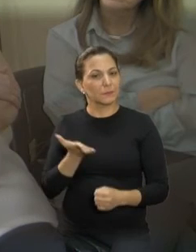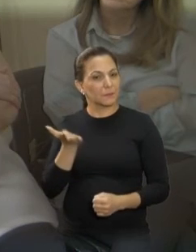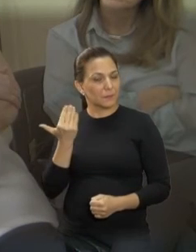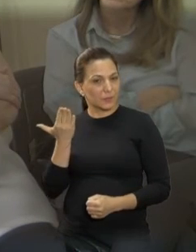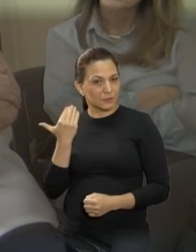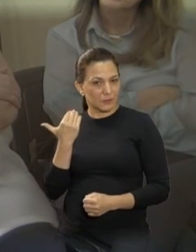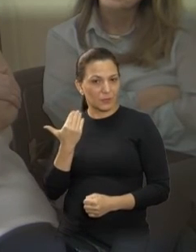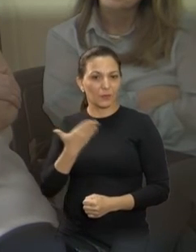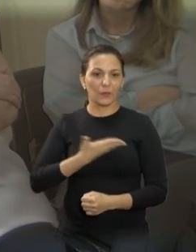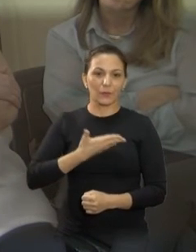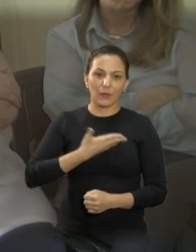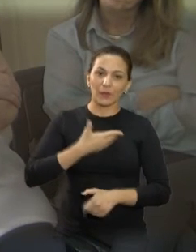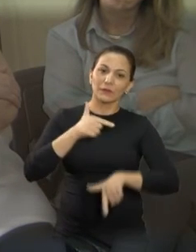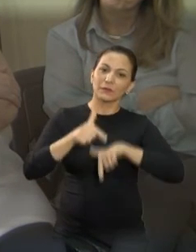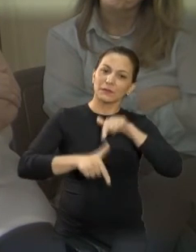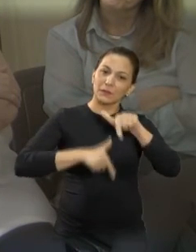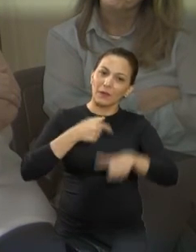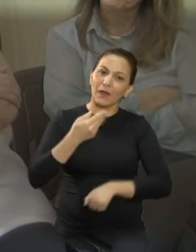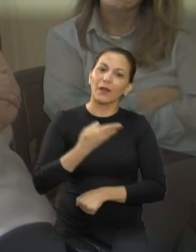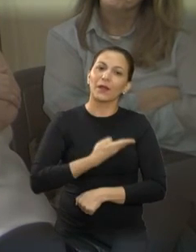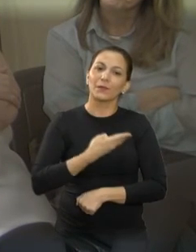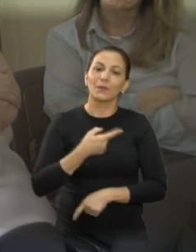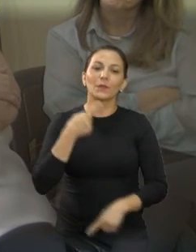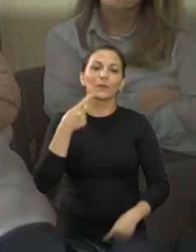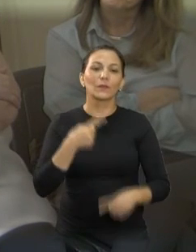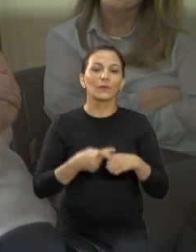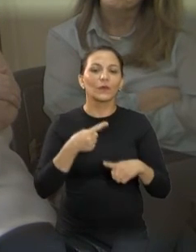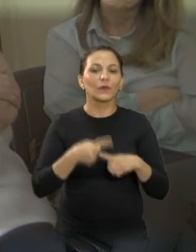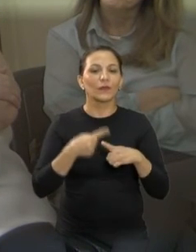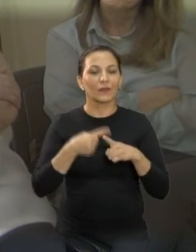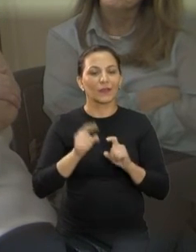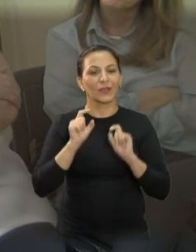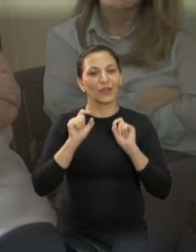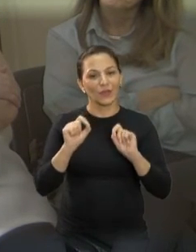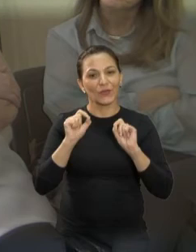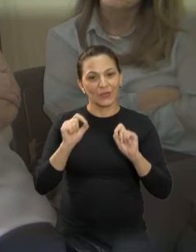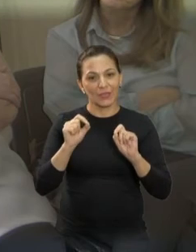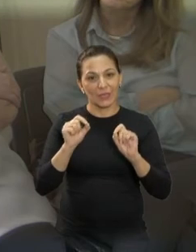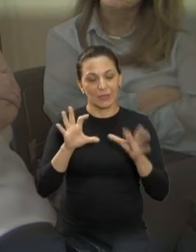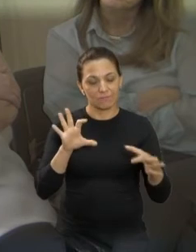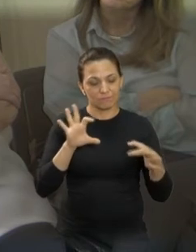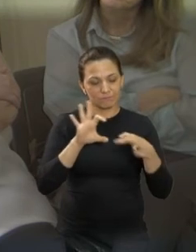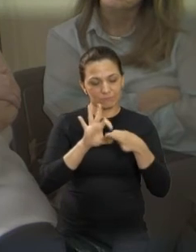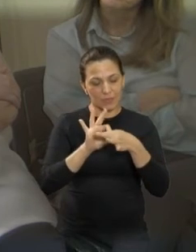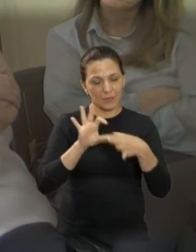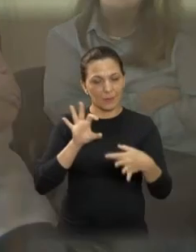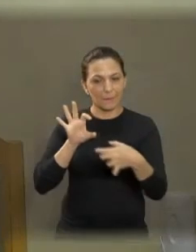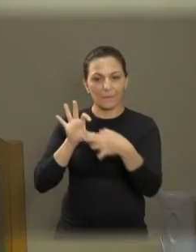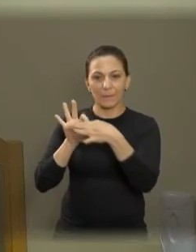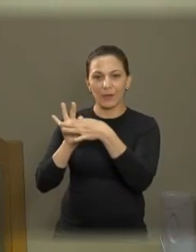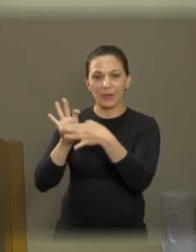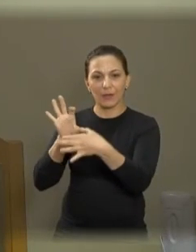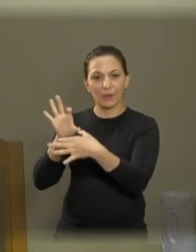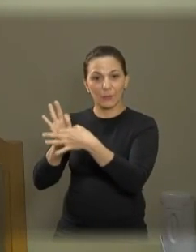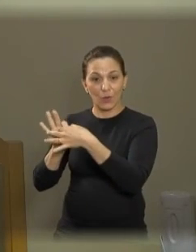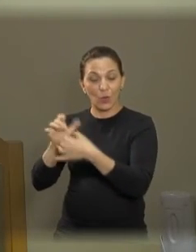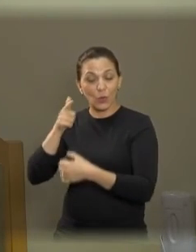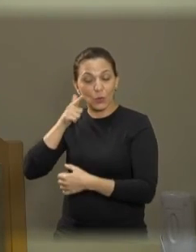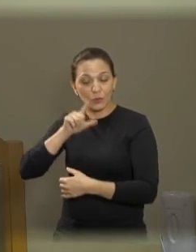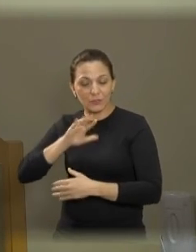né, colegas de trabalhos e amigos. Por quê? Porque com as parcerias eu consegui